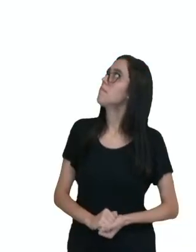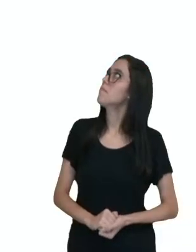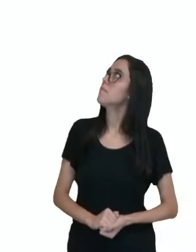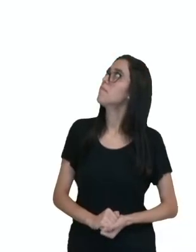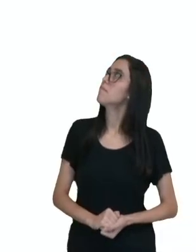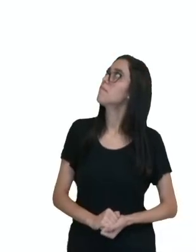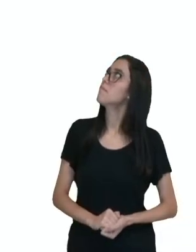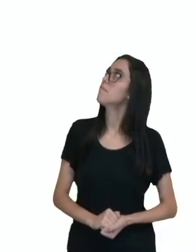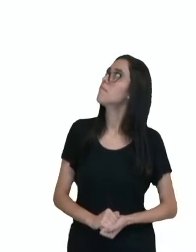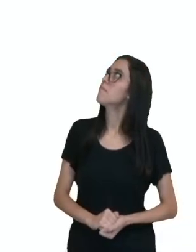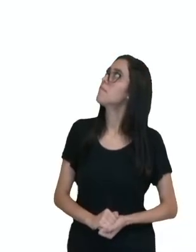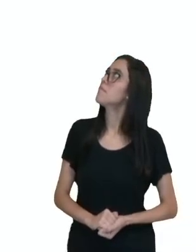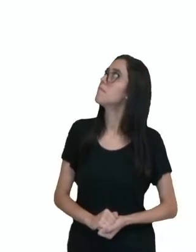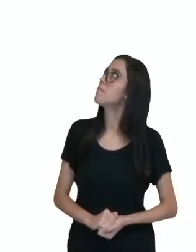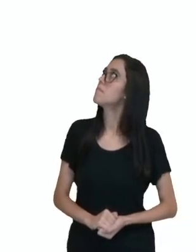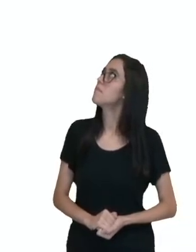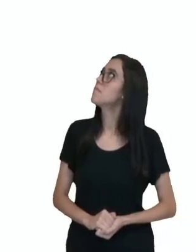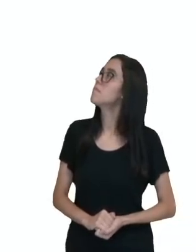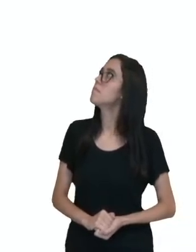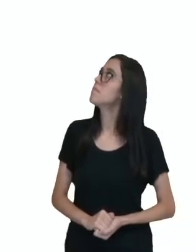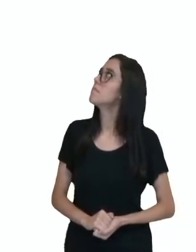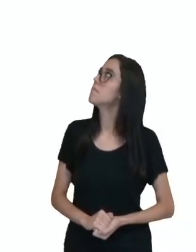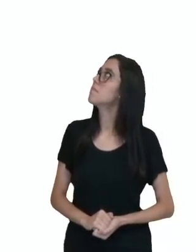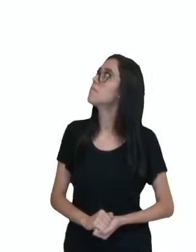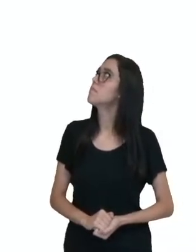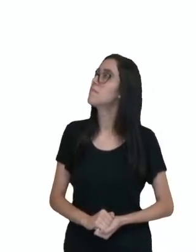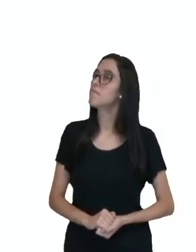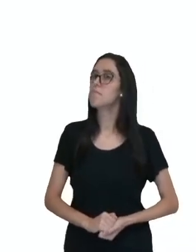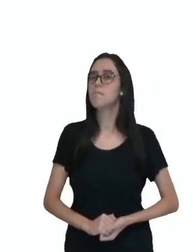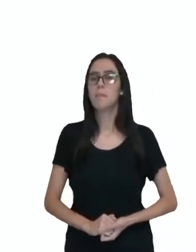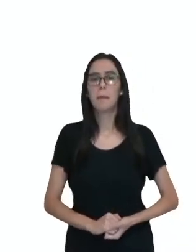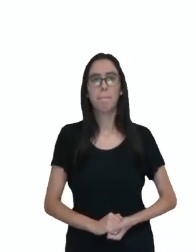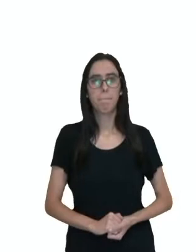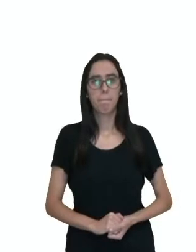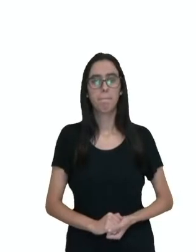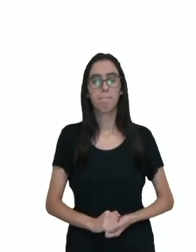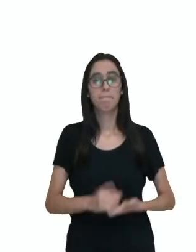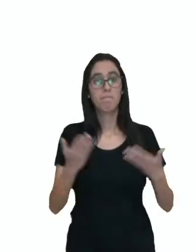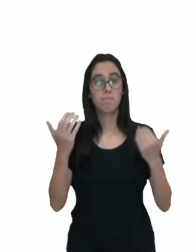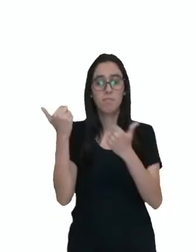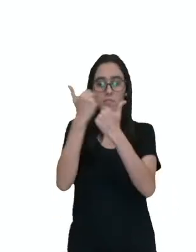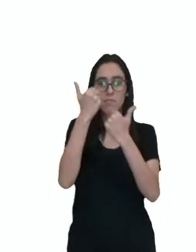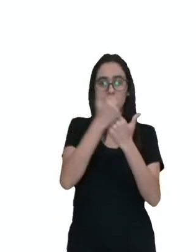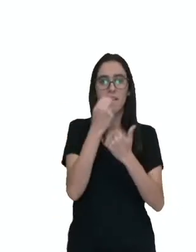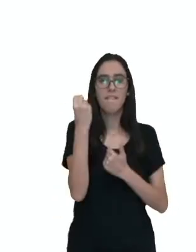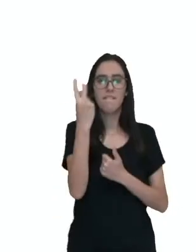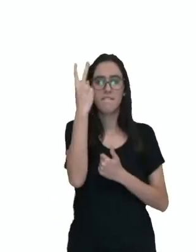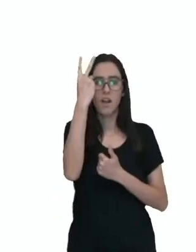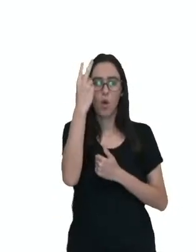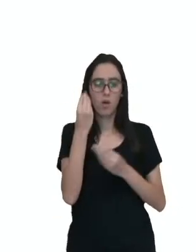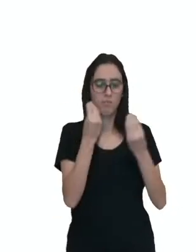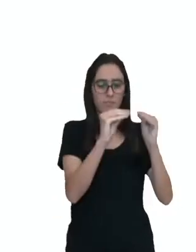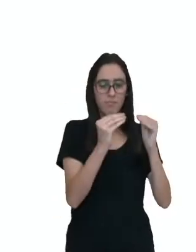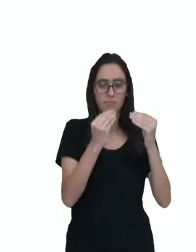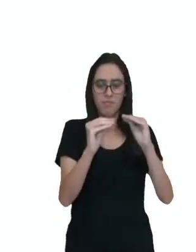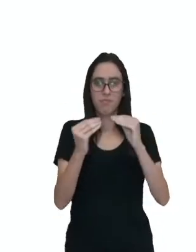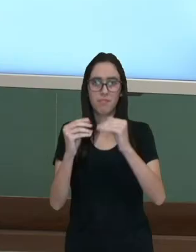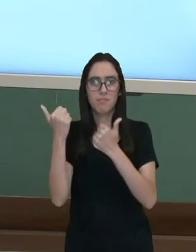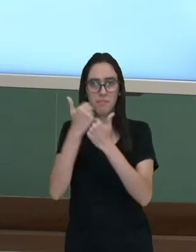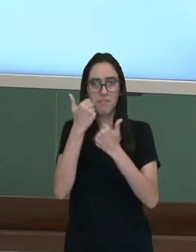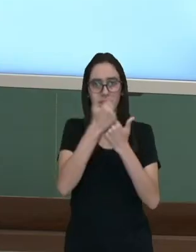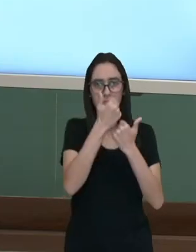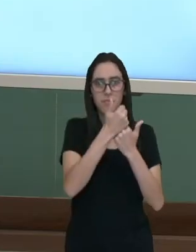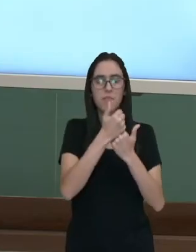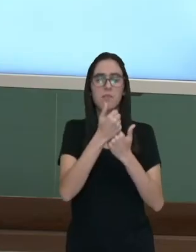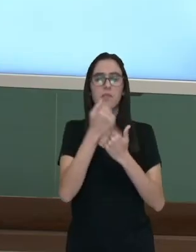sobre R mais Rzinho mais H, tudo isso elevado ao quadrado. Fazendo substituição de dados e aprendendo lá um pouquinho sobre a questão de operação